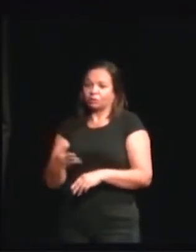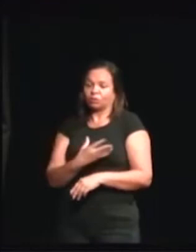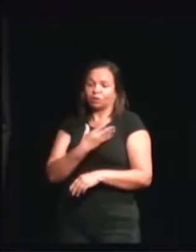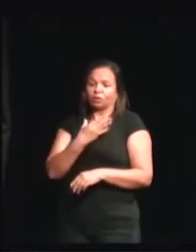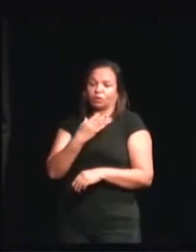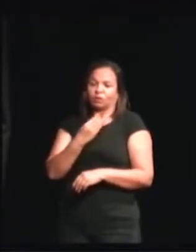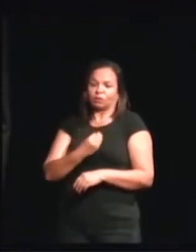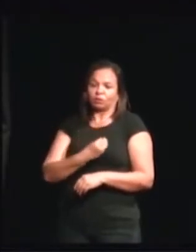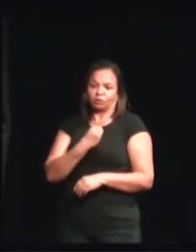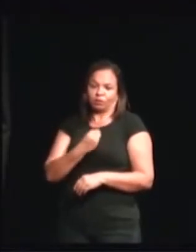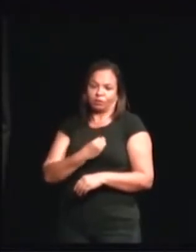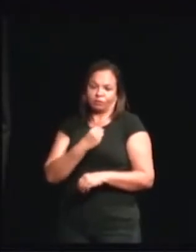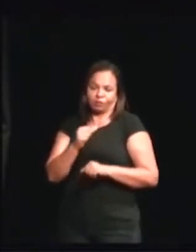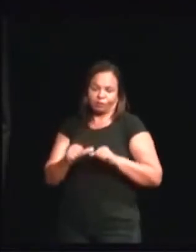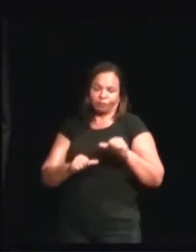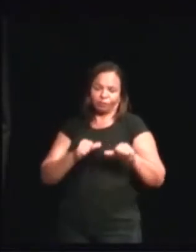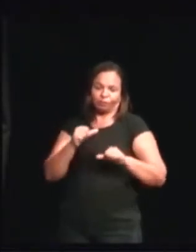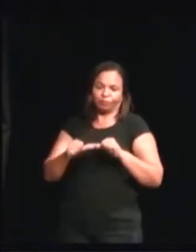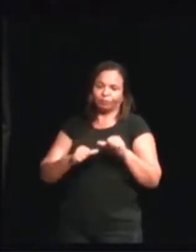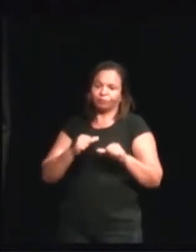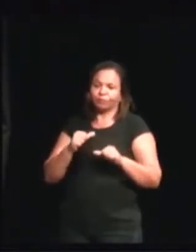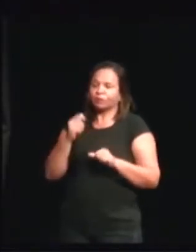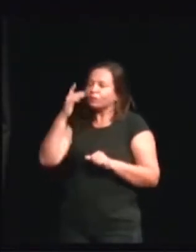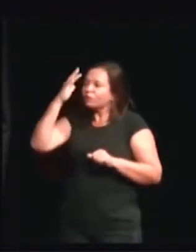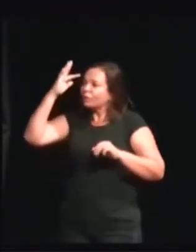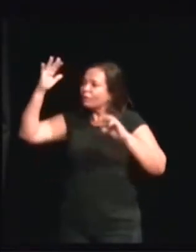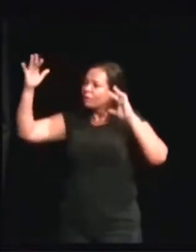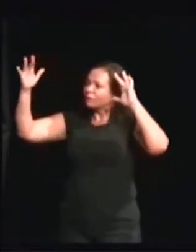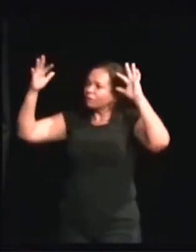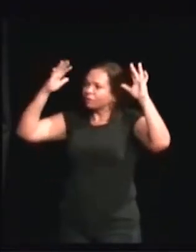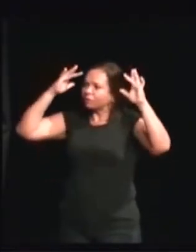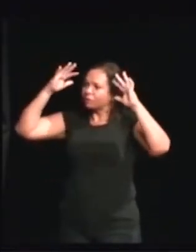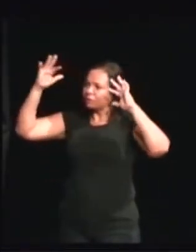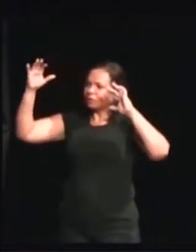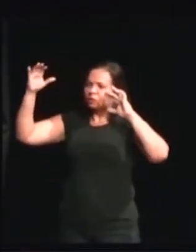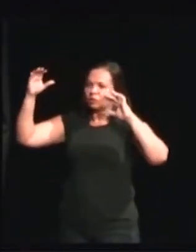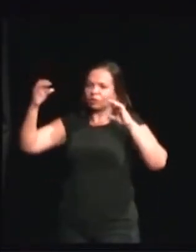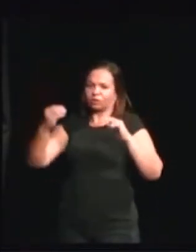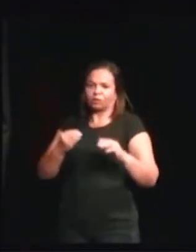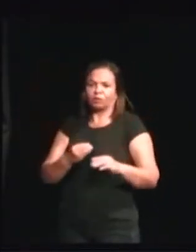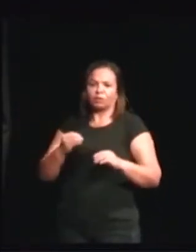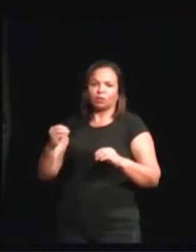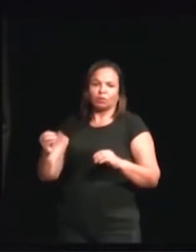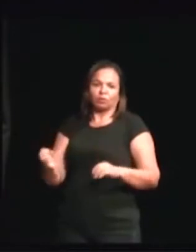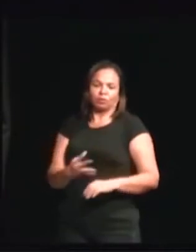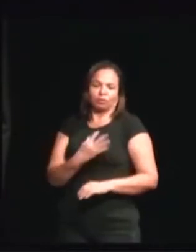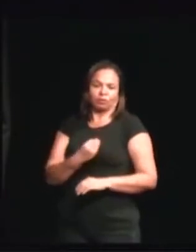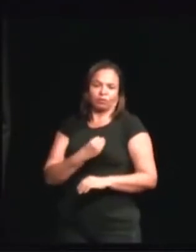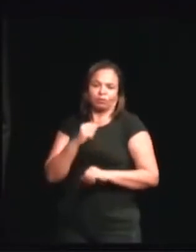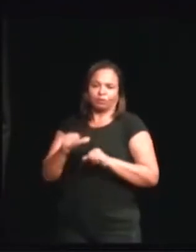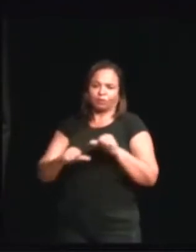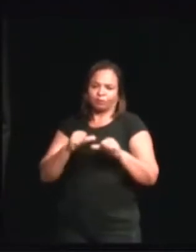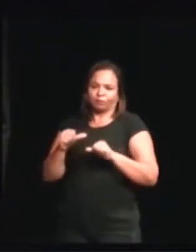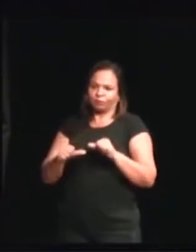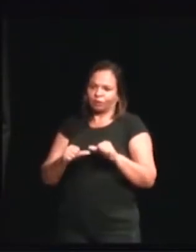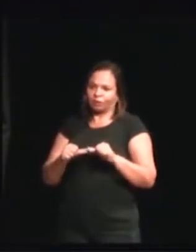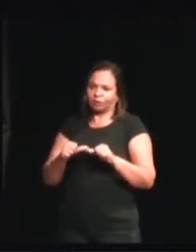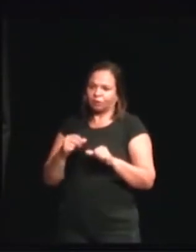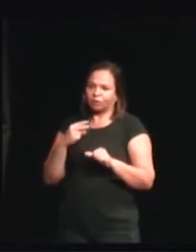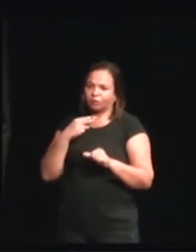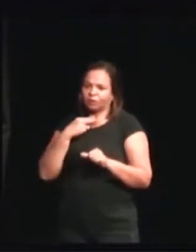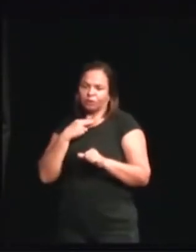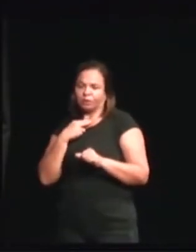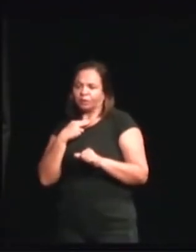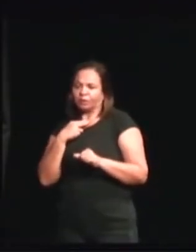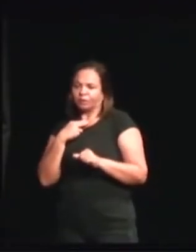imaginar a construção de um novo tempo imaginando a imposição de uma fé a todas as pessoas. Porque isso é violência